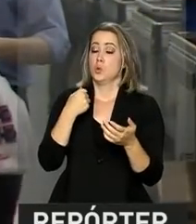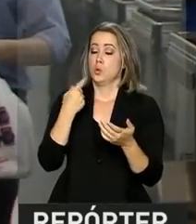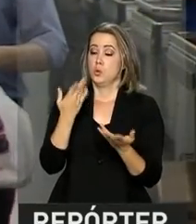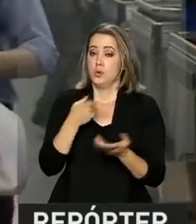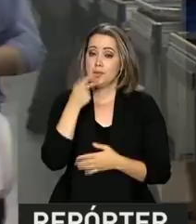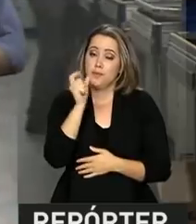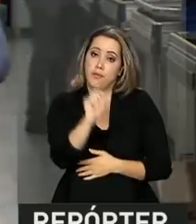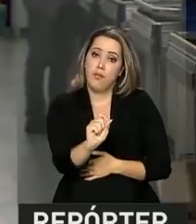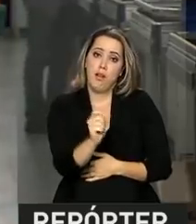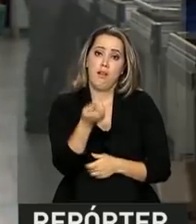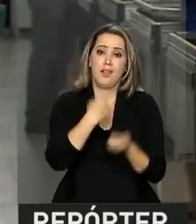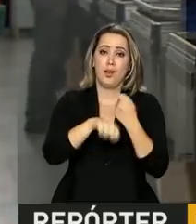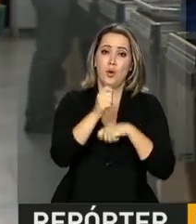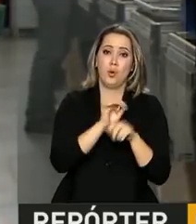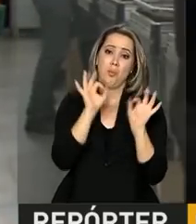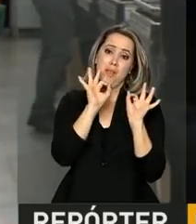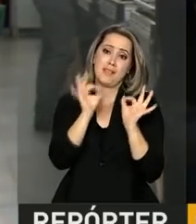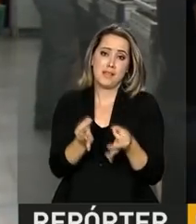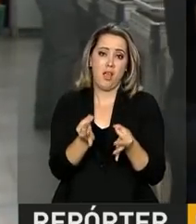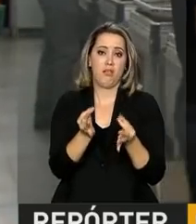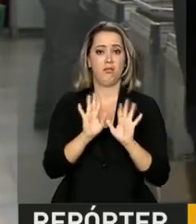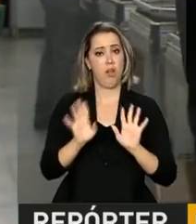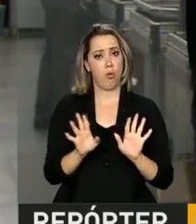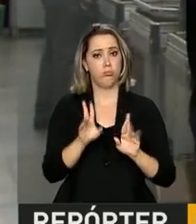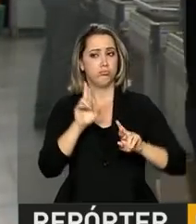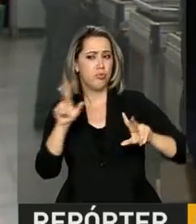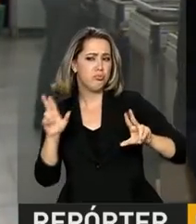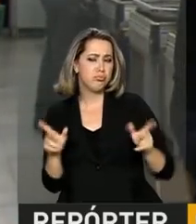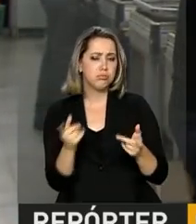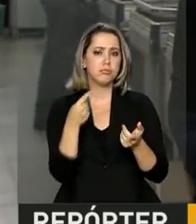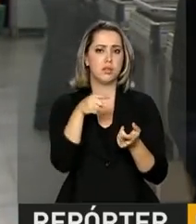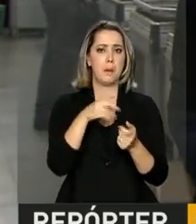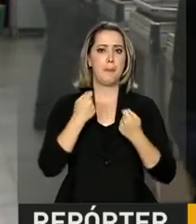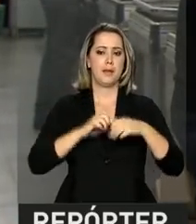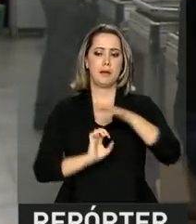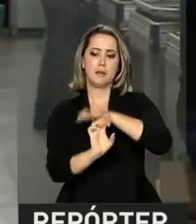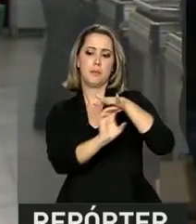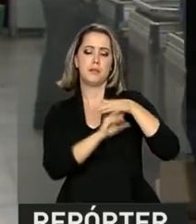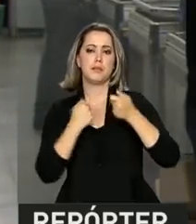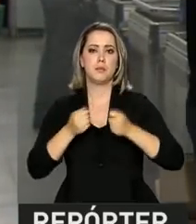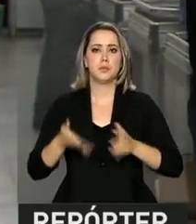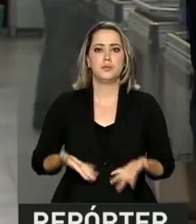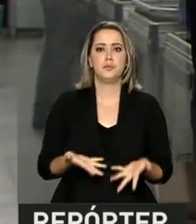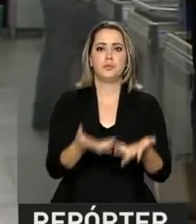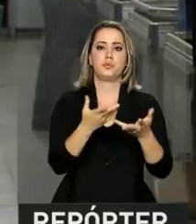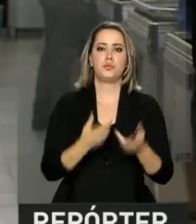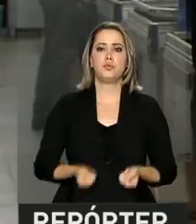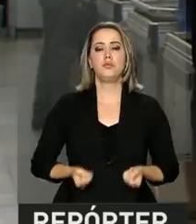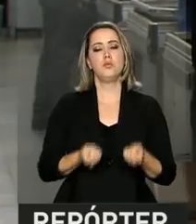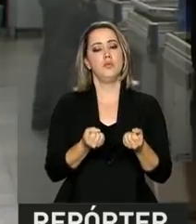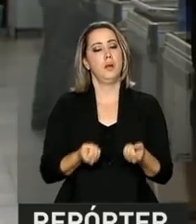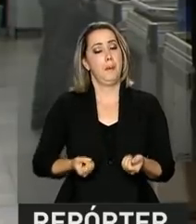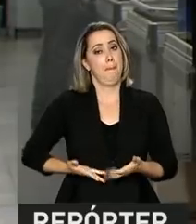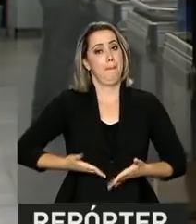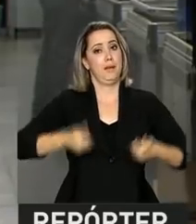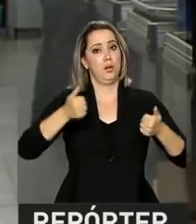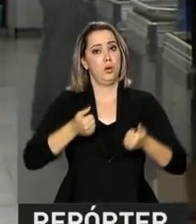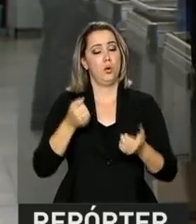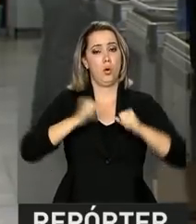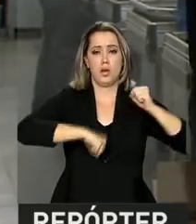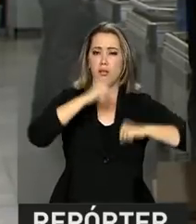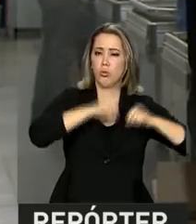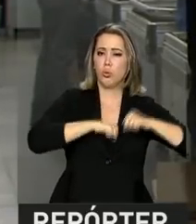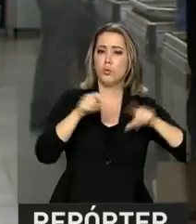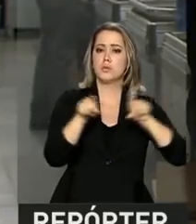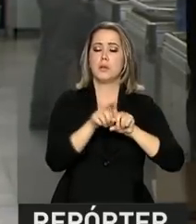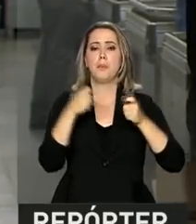economia não é uma ciência exata. Para os empresários investirem, aumentarem a produção e o consumo e gerarem empregos, precisam